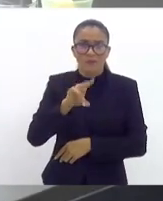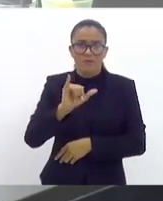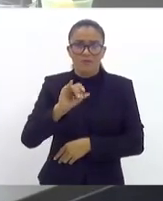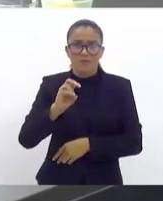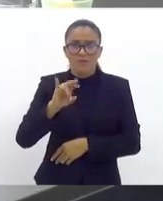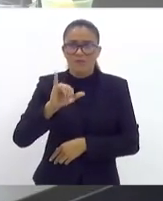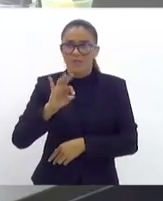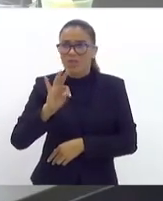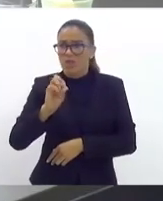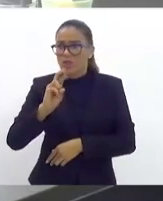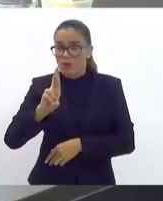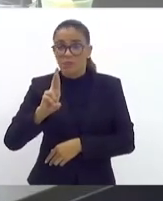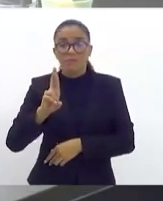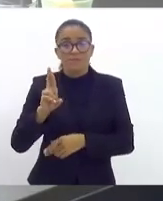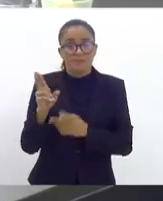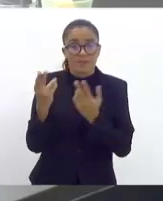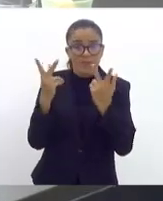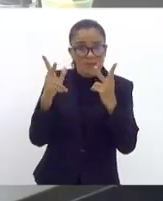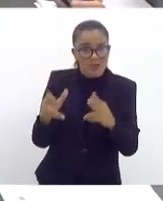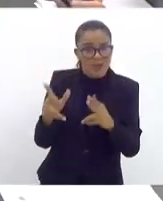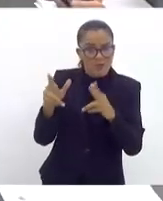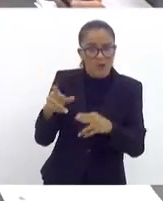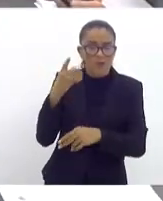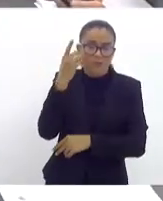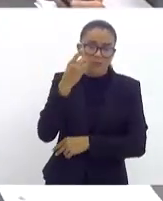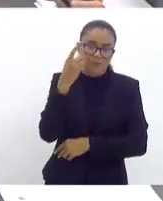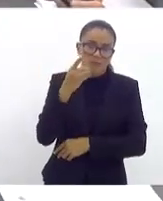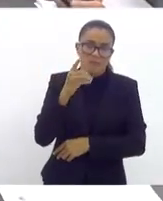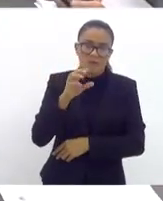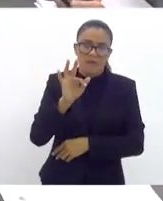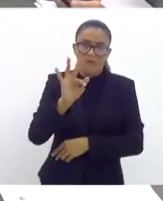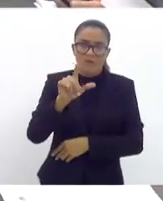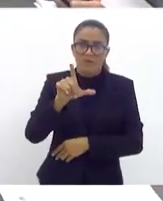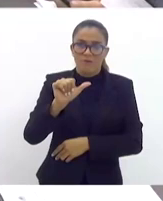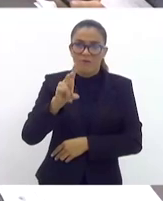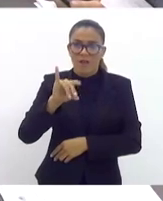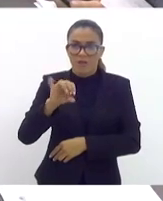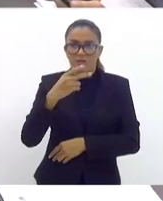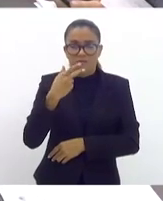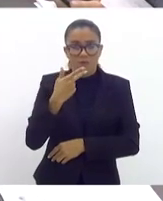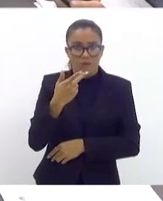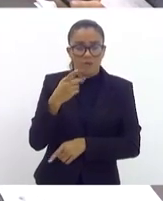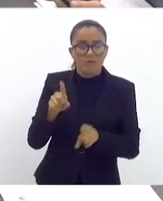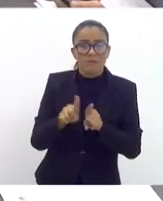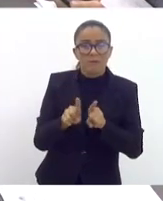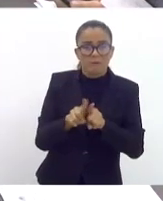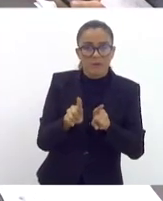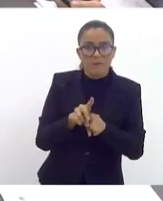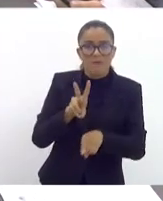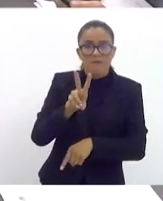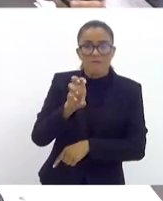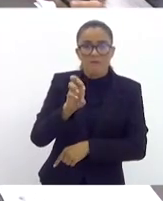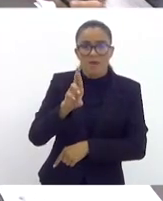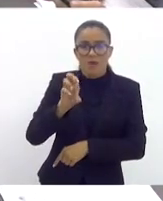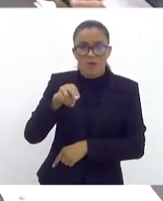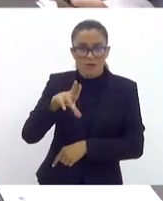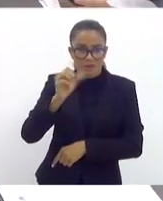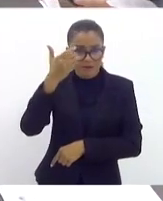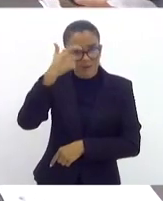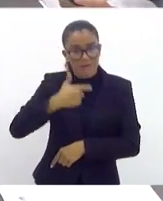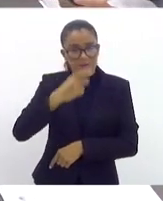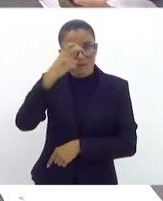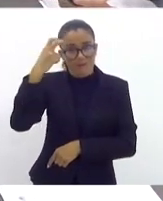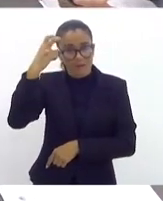disso como bem disso o deputado federal convém disso é deputada Veronica Lima Tem sim um